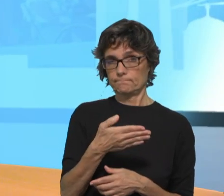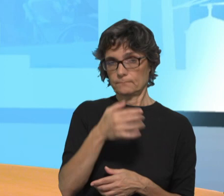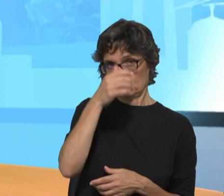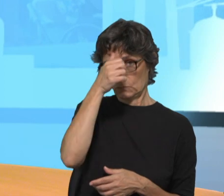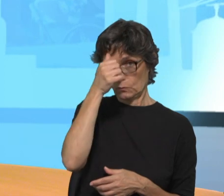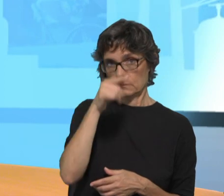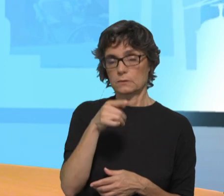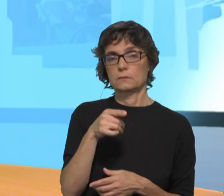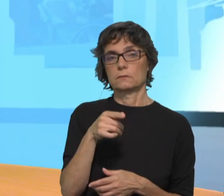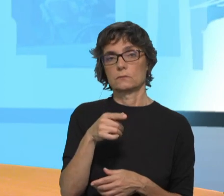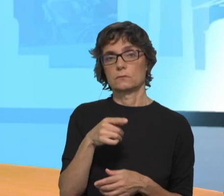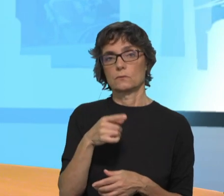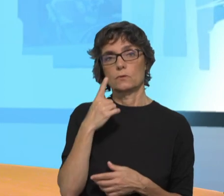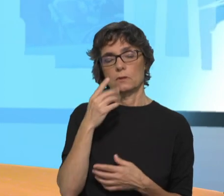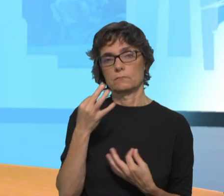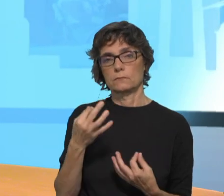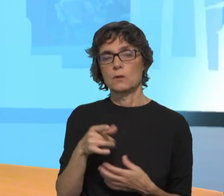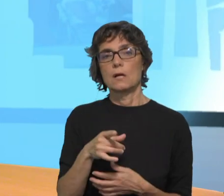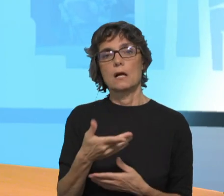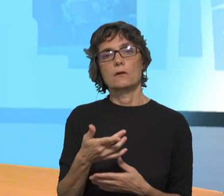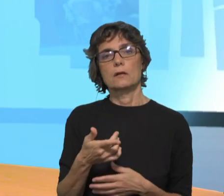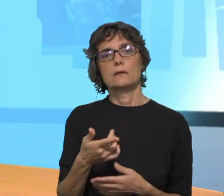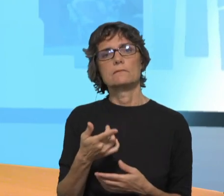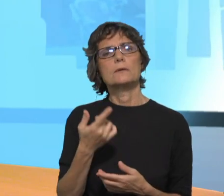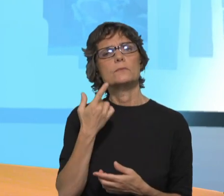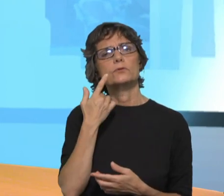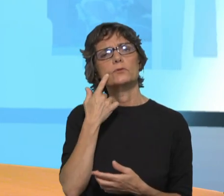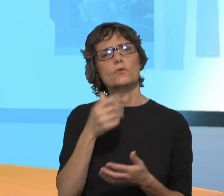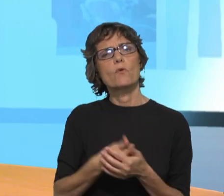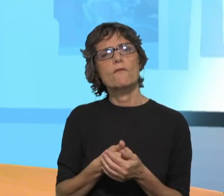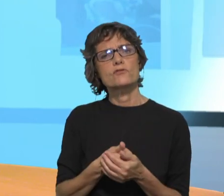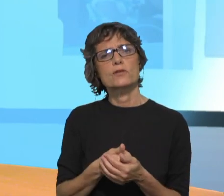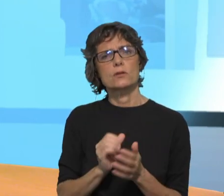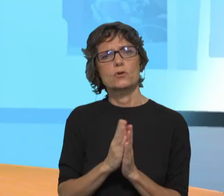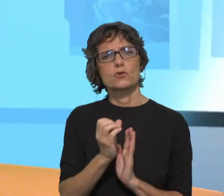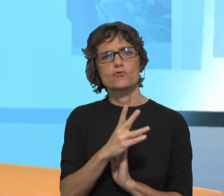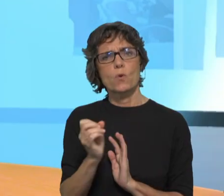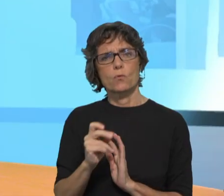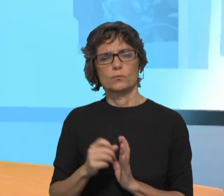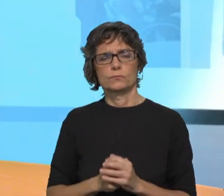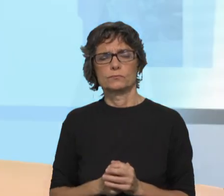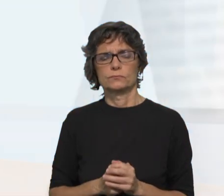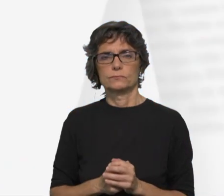Comum. E vamos então a escutar o Evangelho de João.